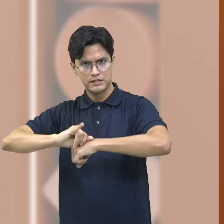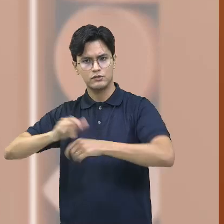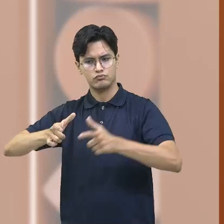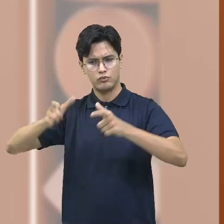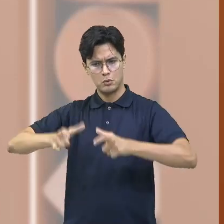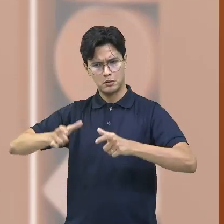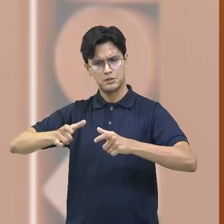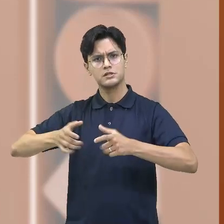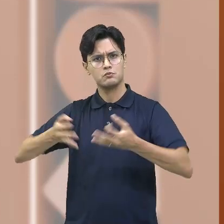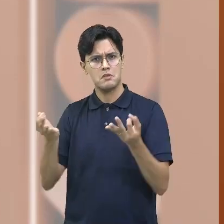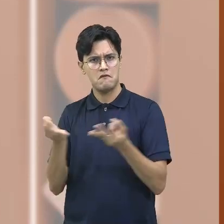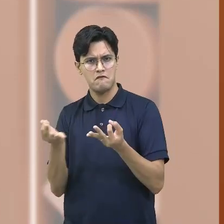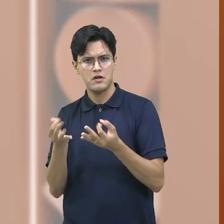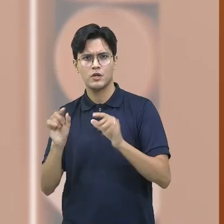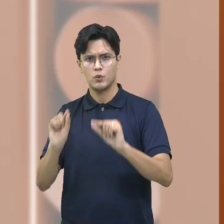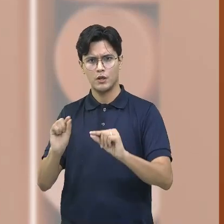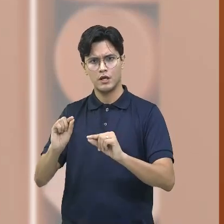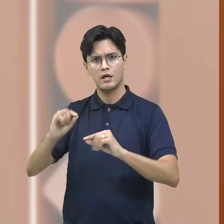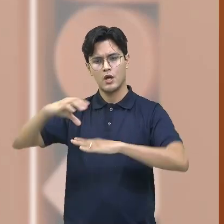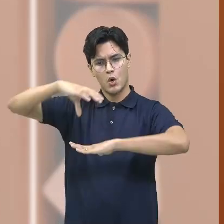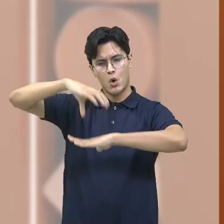era Constantinopla.